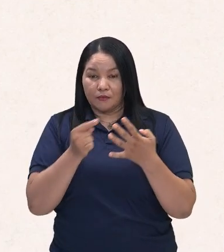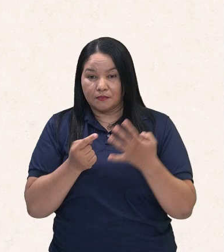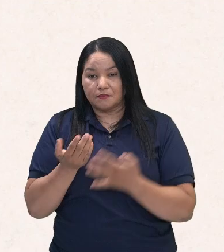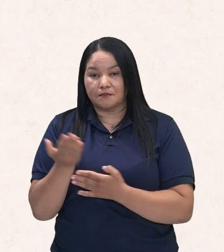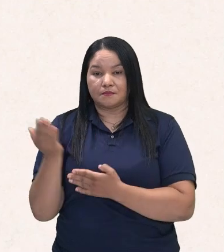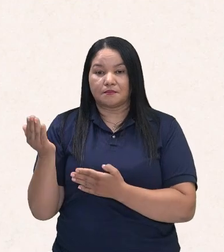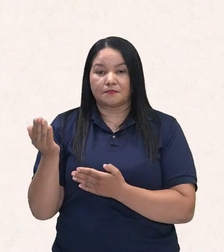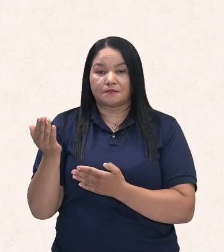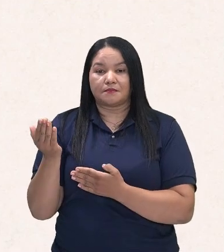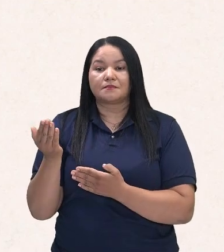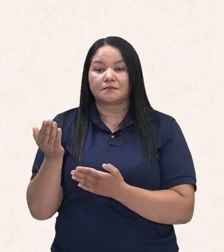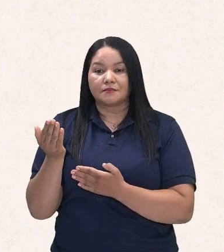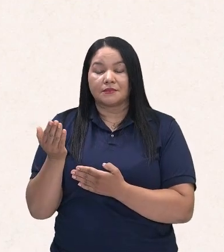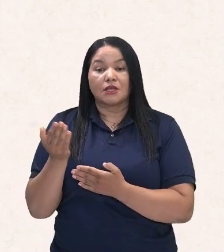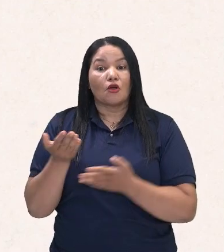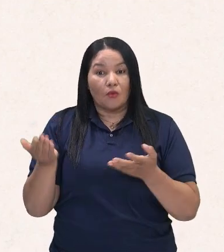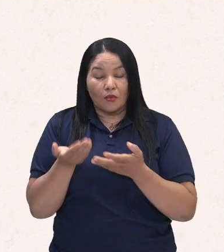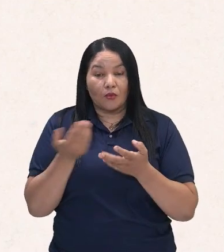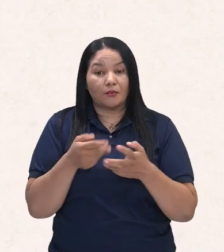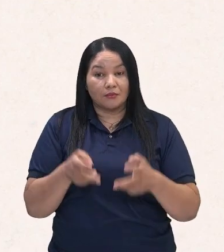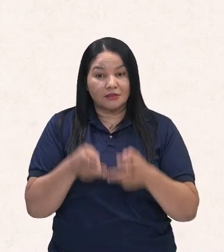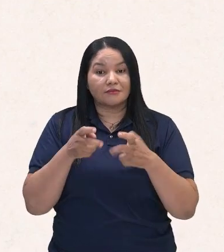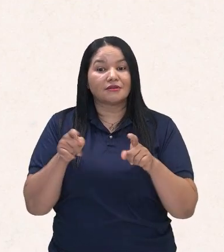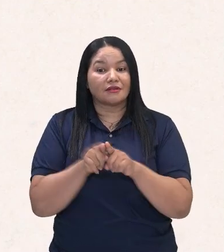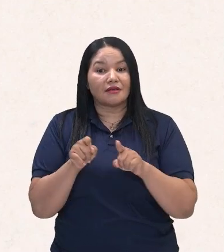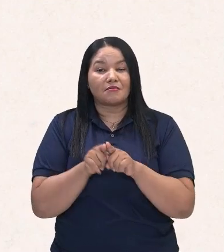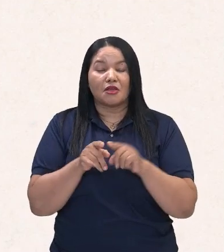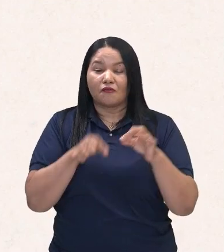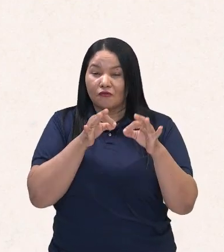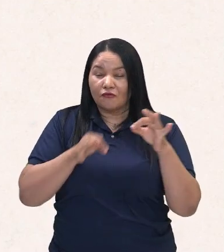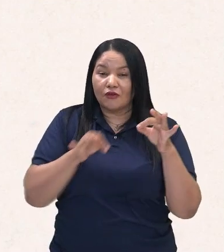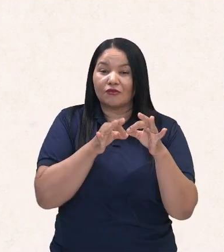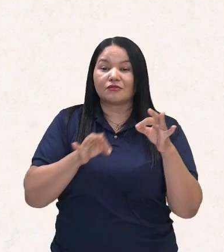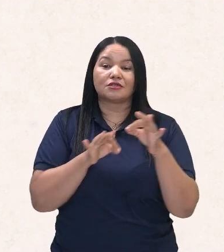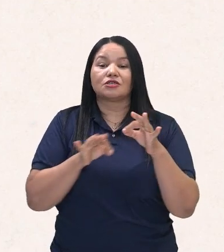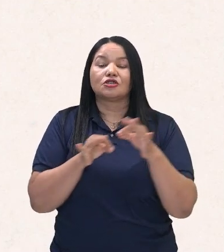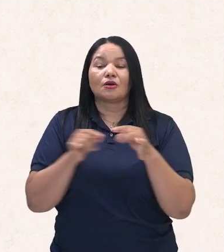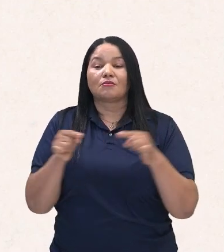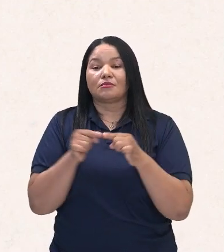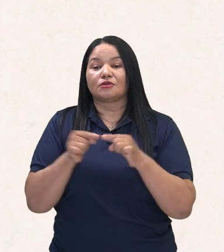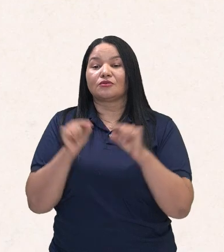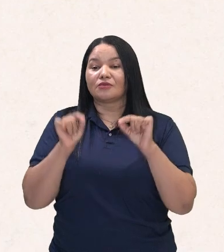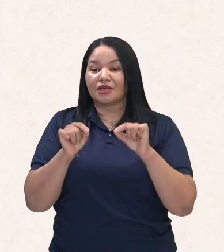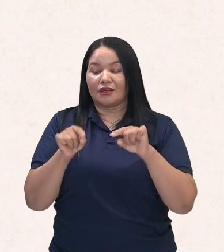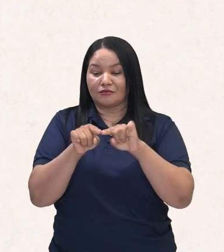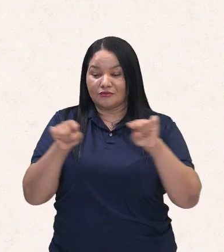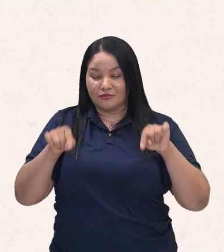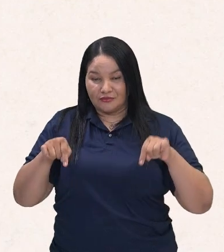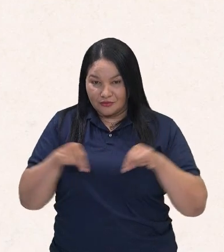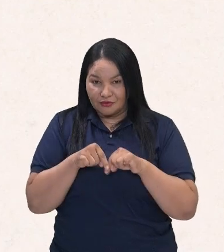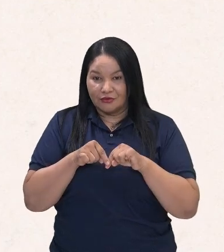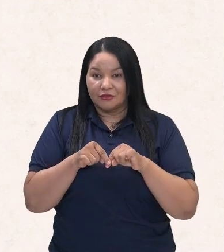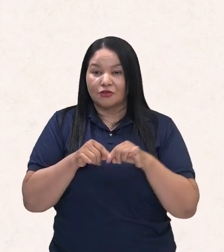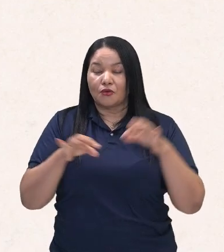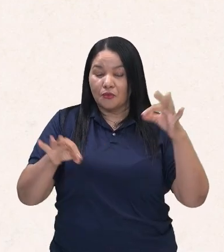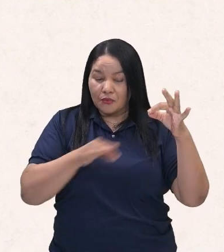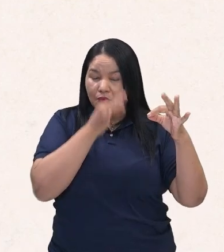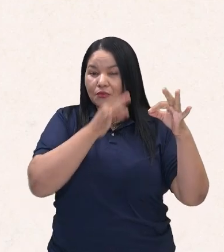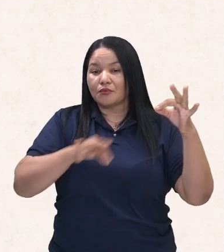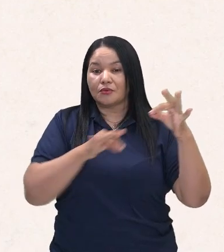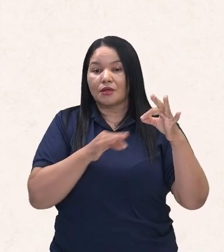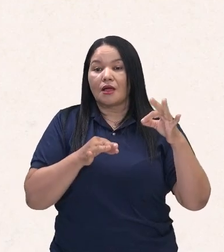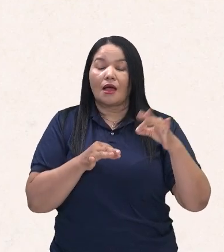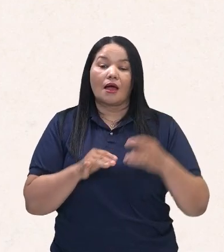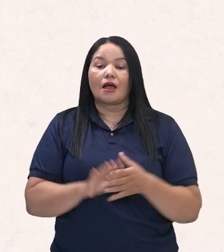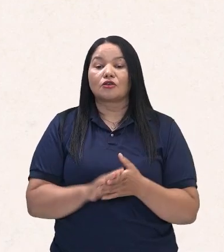instrumentos. Até hoje a gente consegue perceber que os violinos eles são mais tocados em ambientes fechados, enquanto os